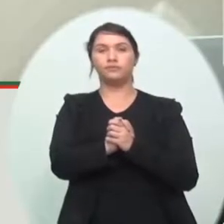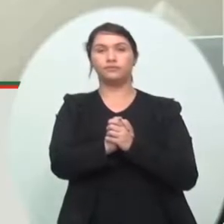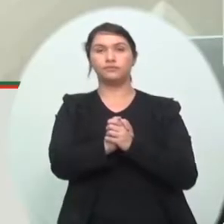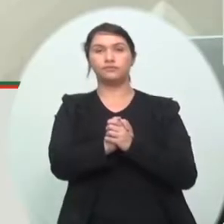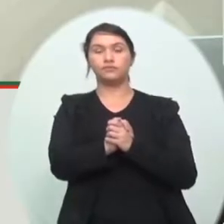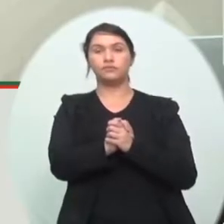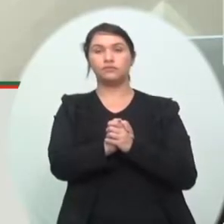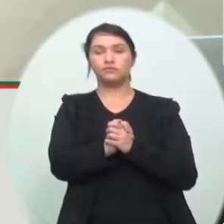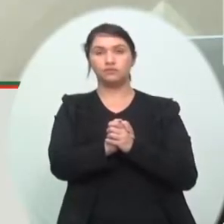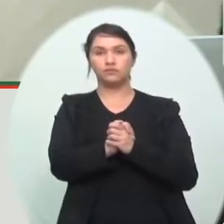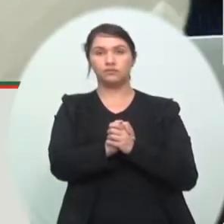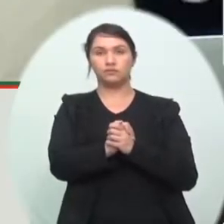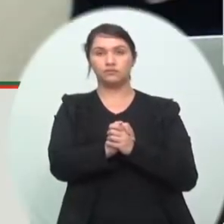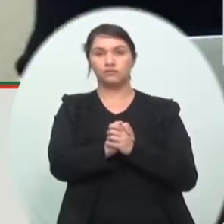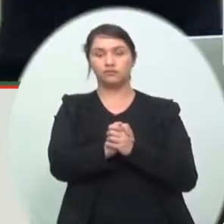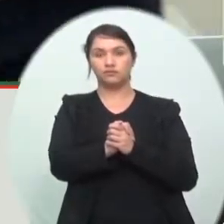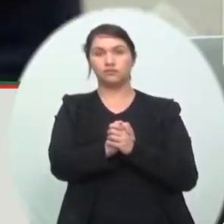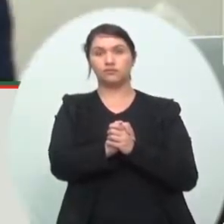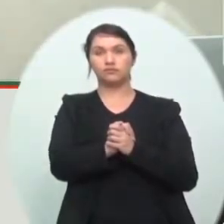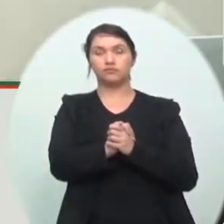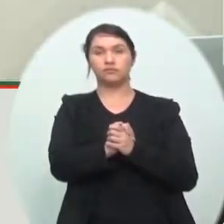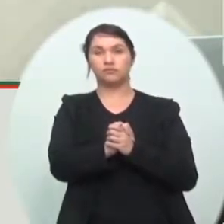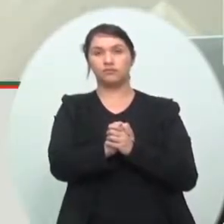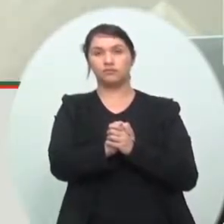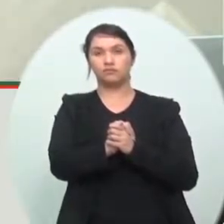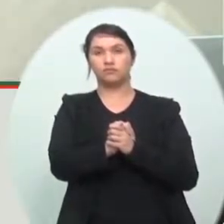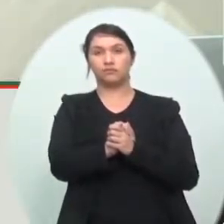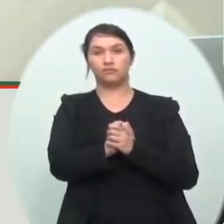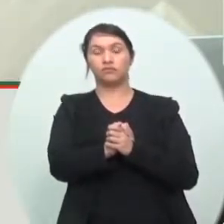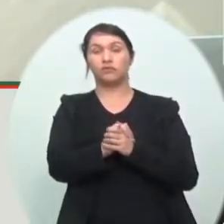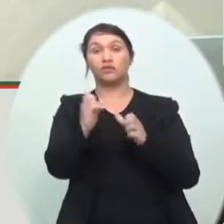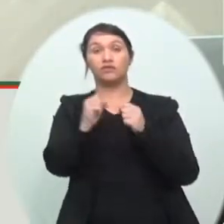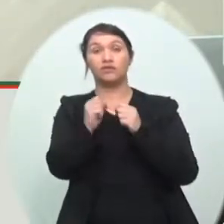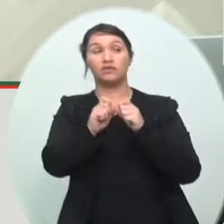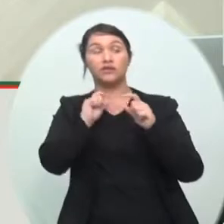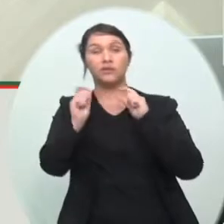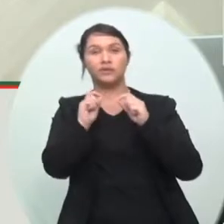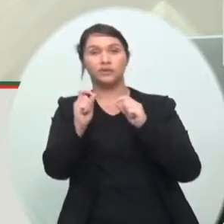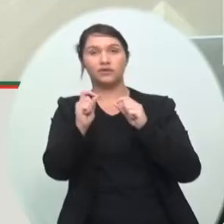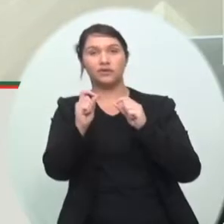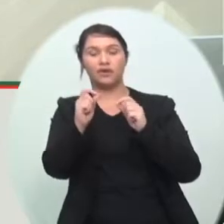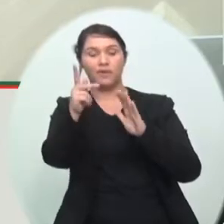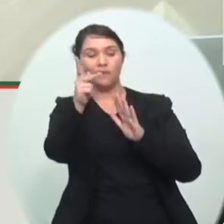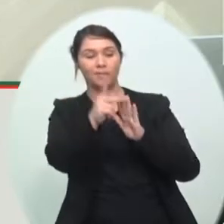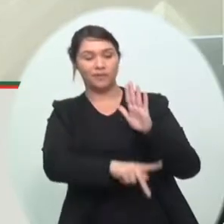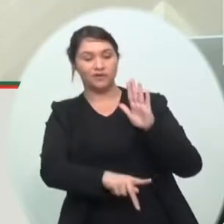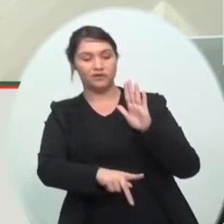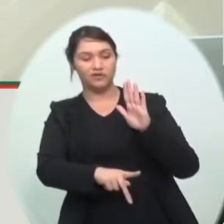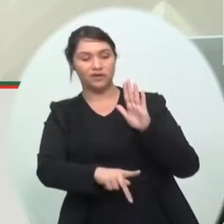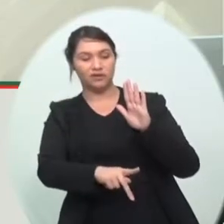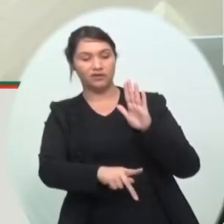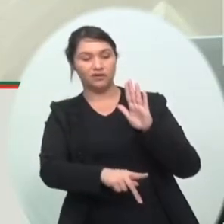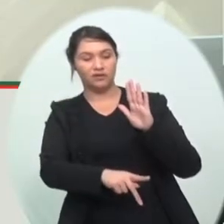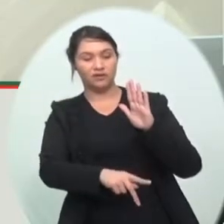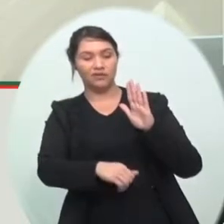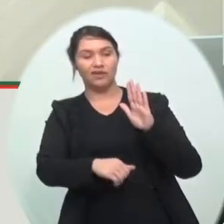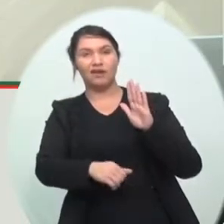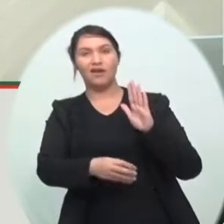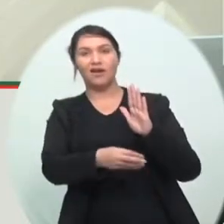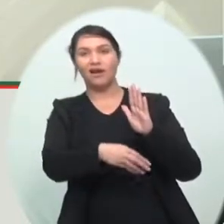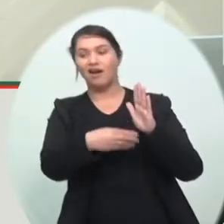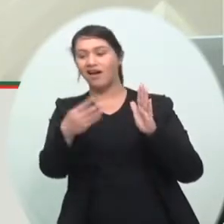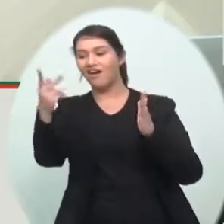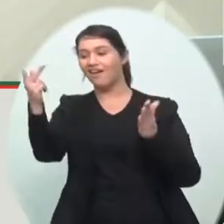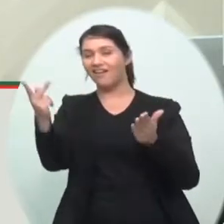física, na verdade, de fazermos com que isso saia do papel. Então, para fazer com que isso saia do papel, a gente precisa ter a nossa